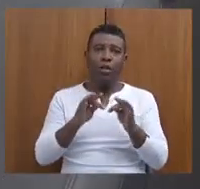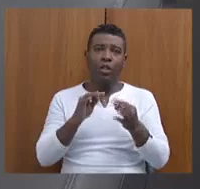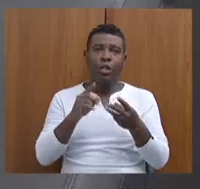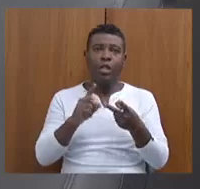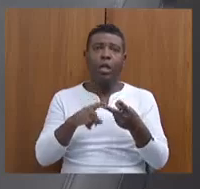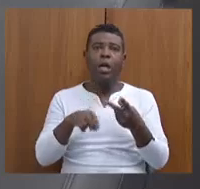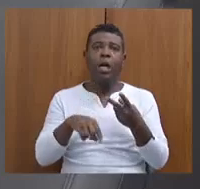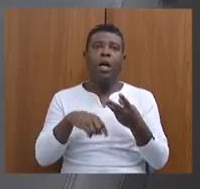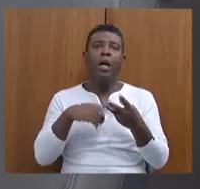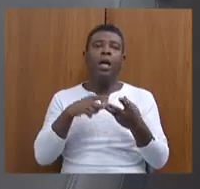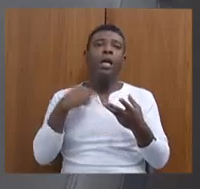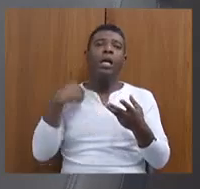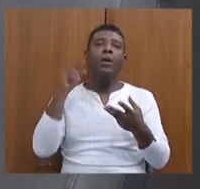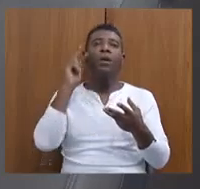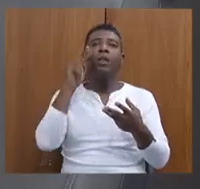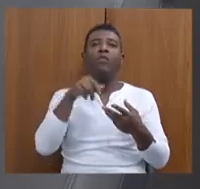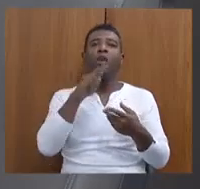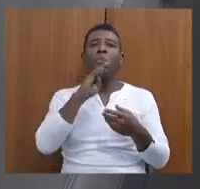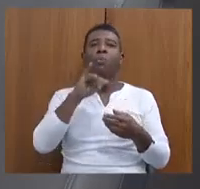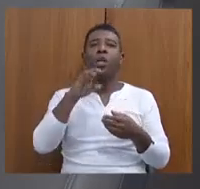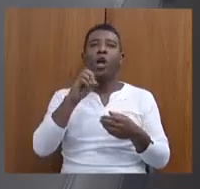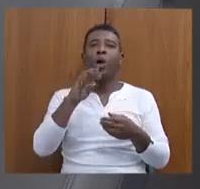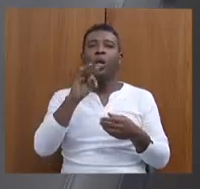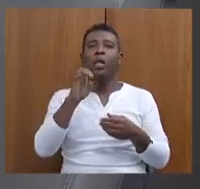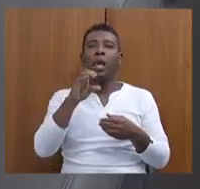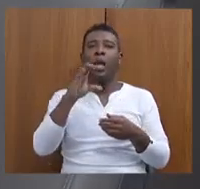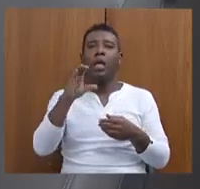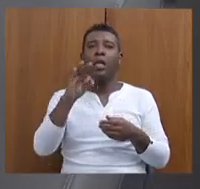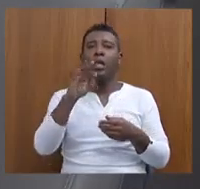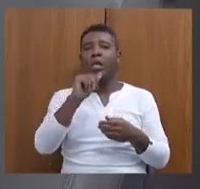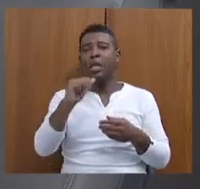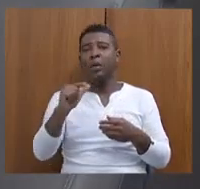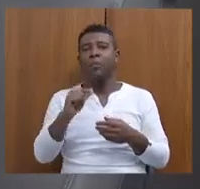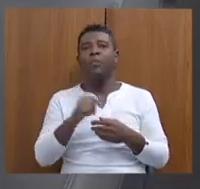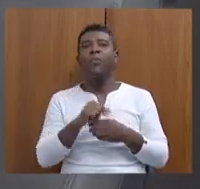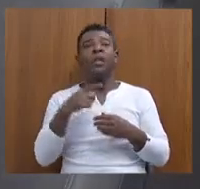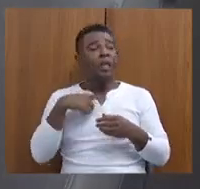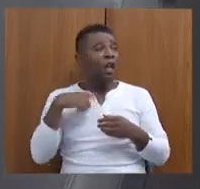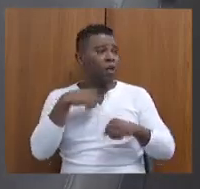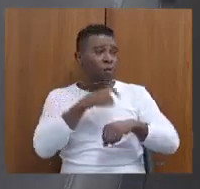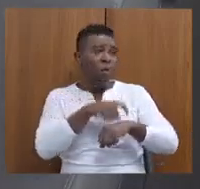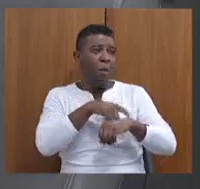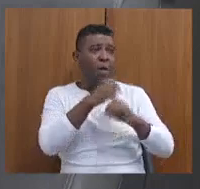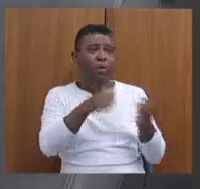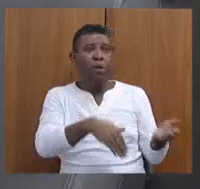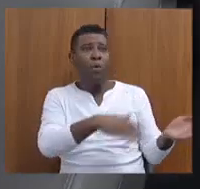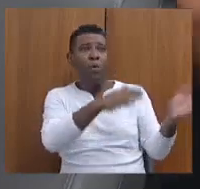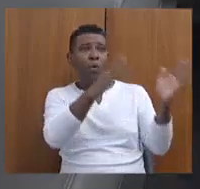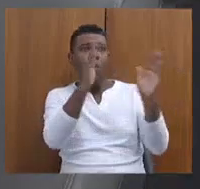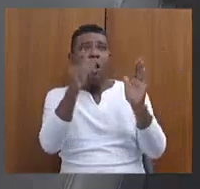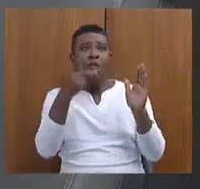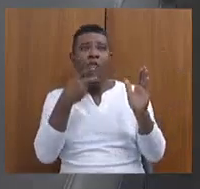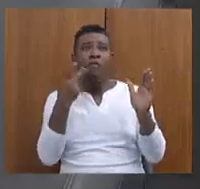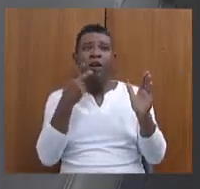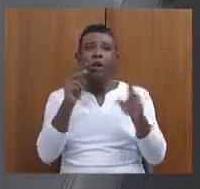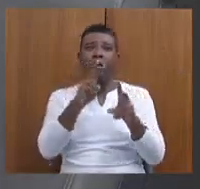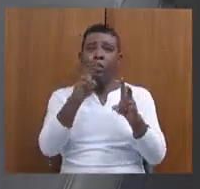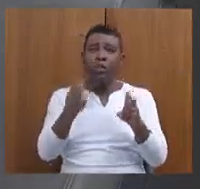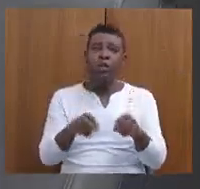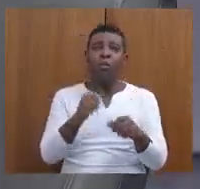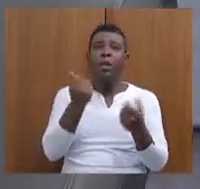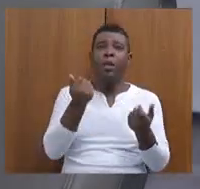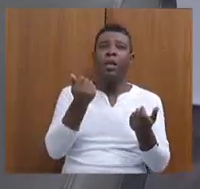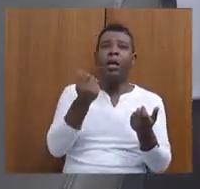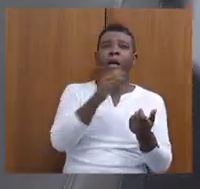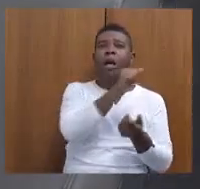biotectown que eu não vi na sua apresentação Houve um momento na apresentação em que você estava falando sobre as startups os